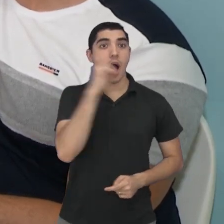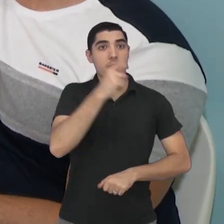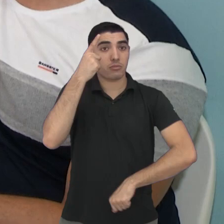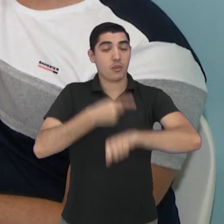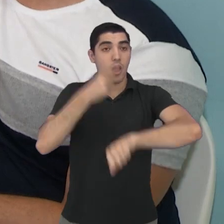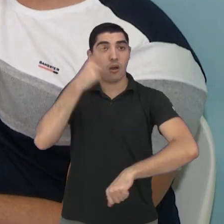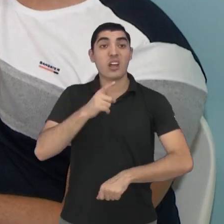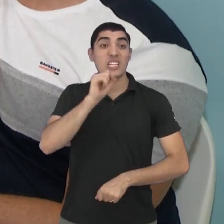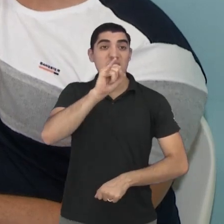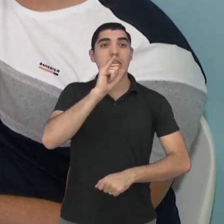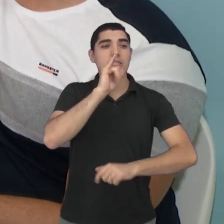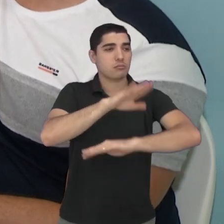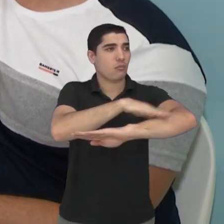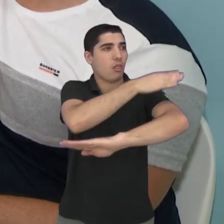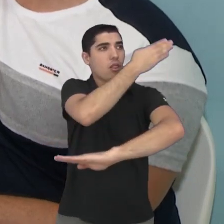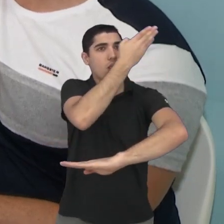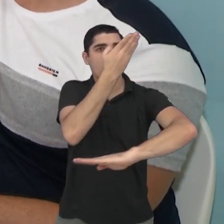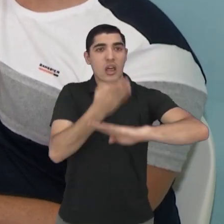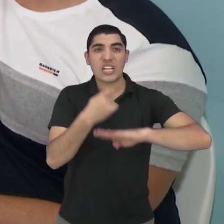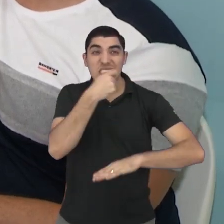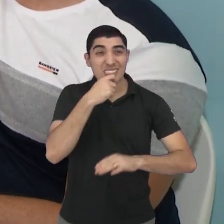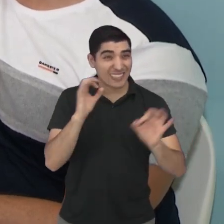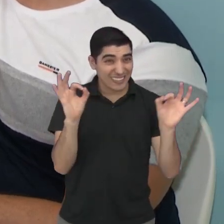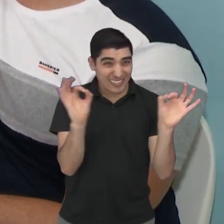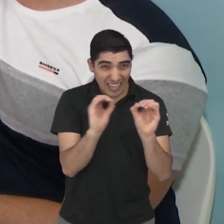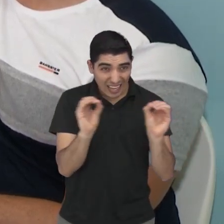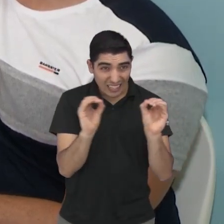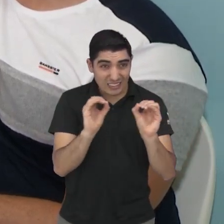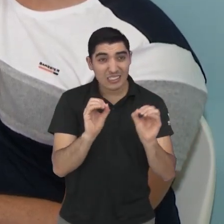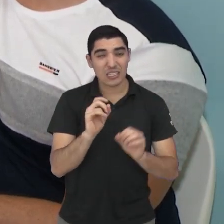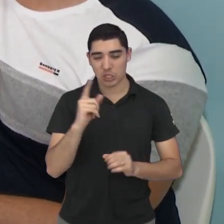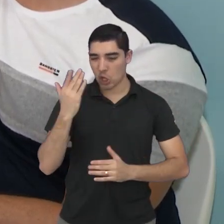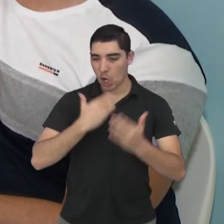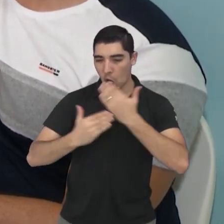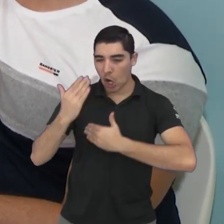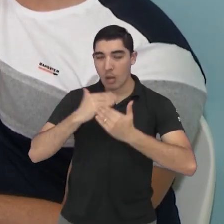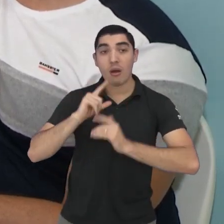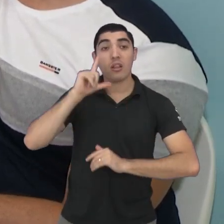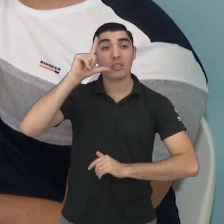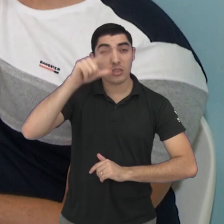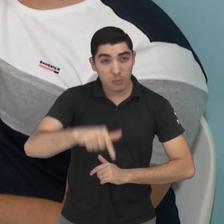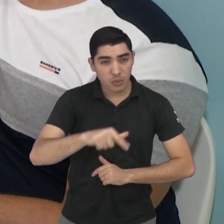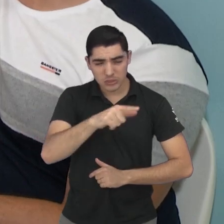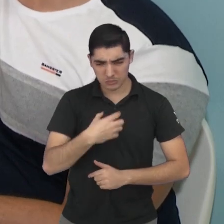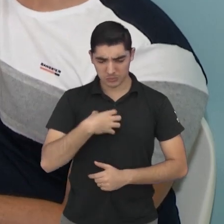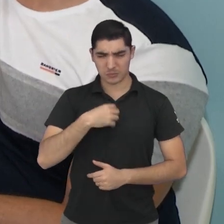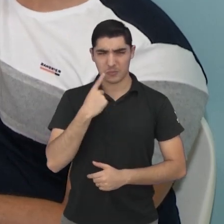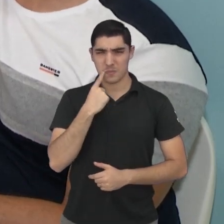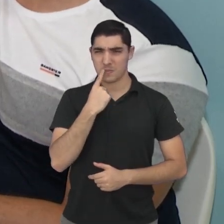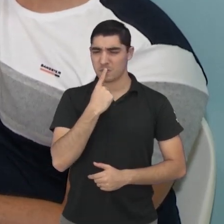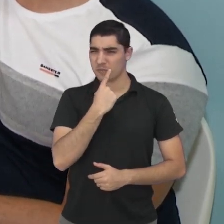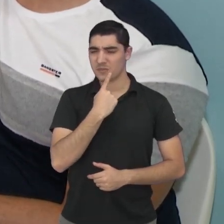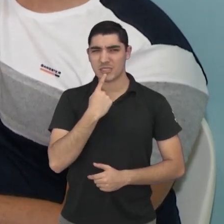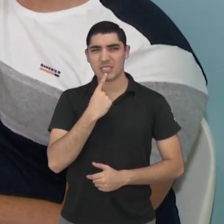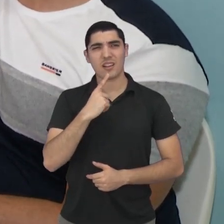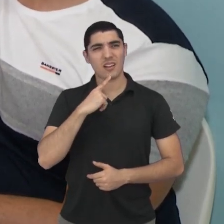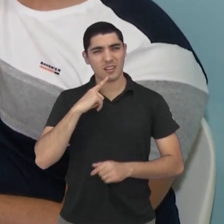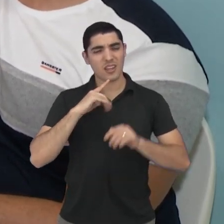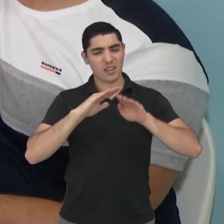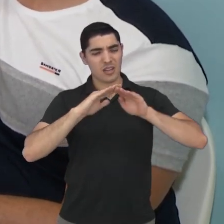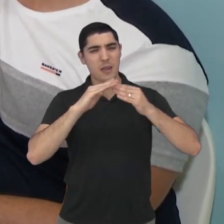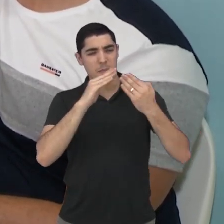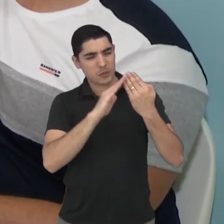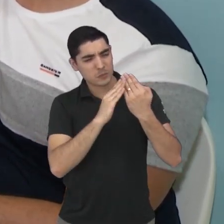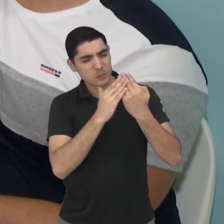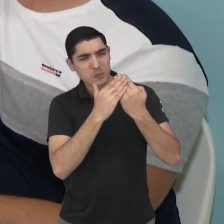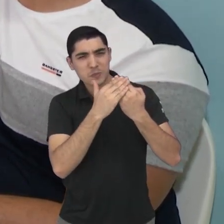gente ficar o dia todo sem escovar os dentes e se alimentando normalmente, no final do dia você vai perceber que tem ali uma camada, né, que a gente chama